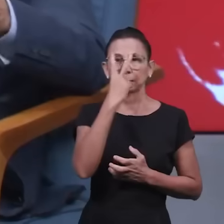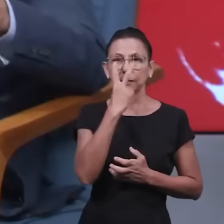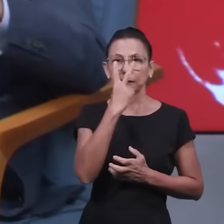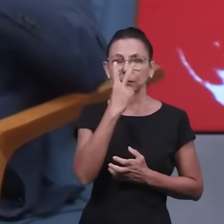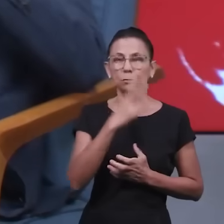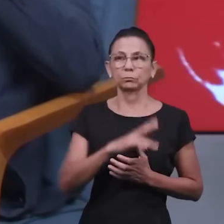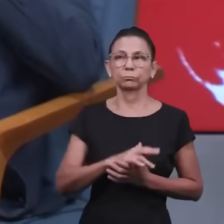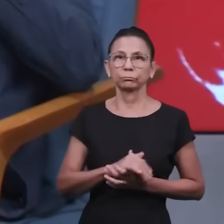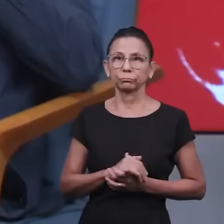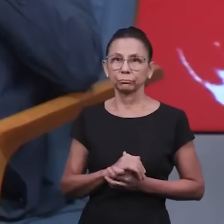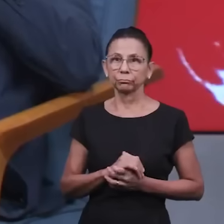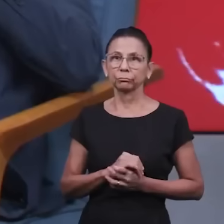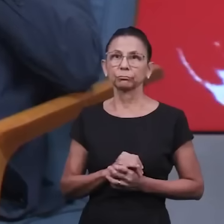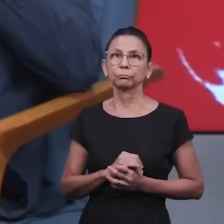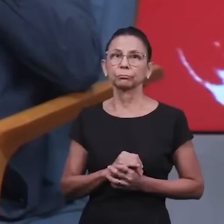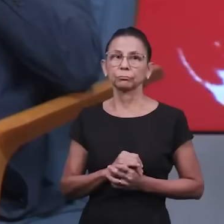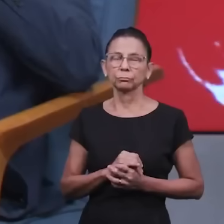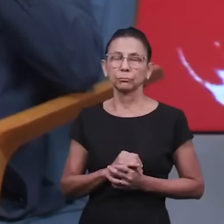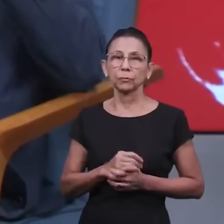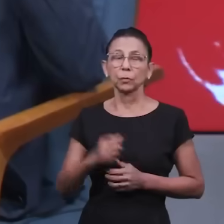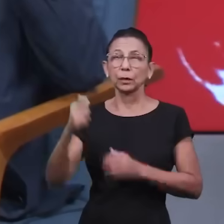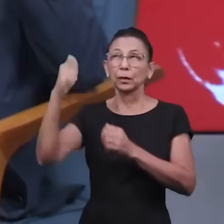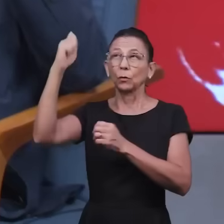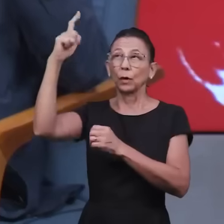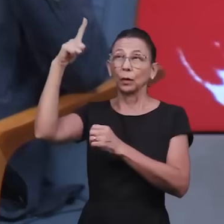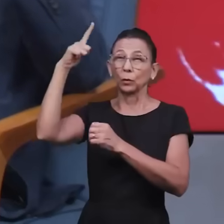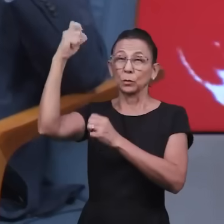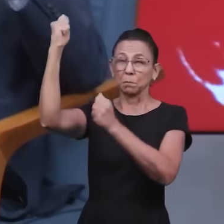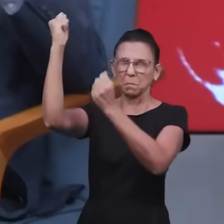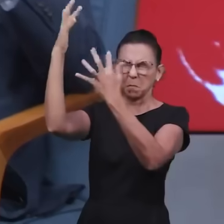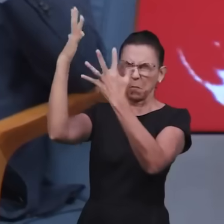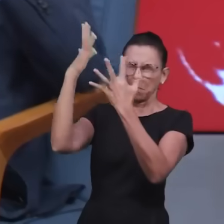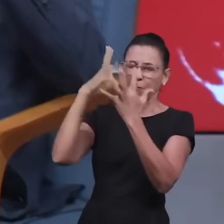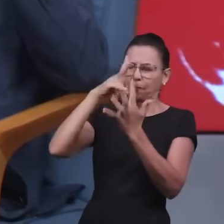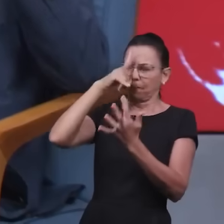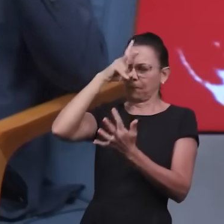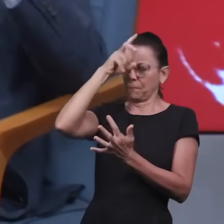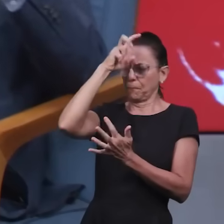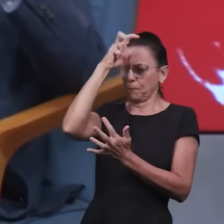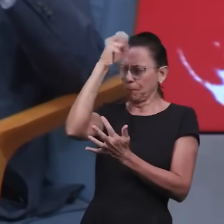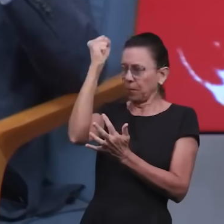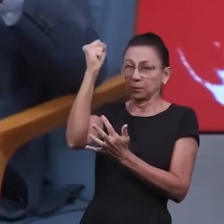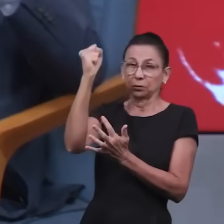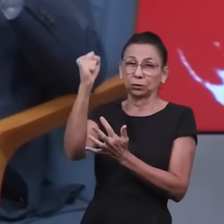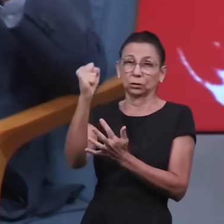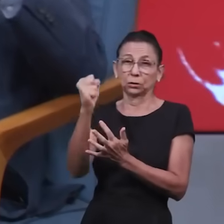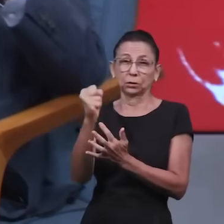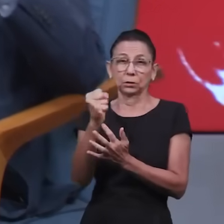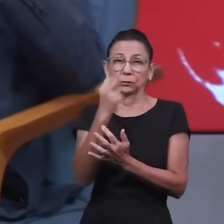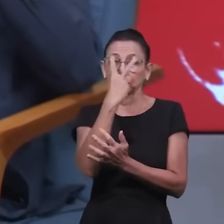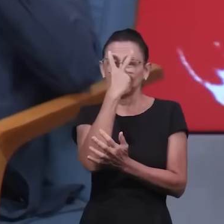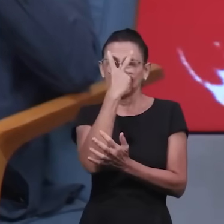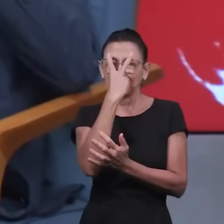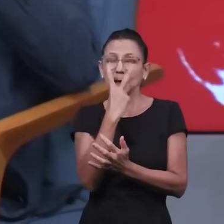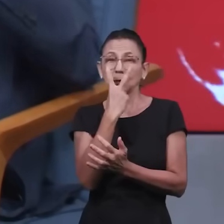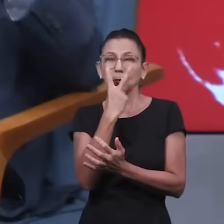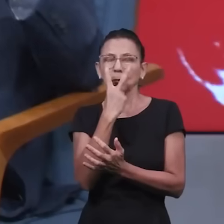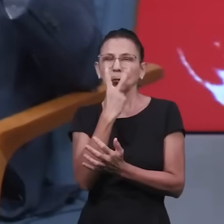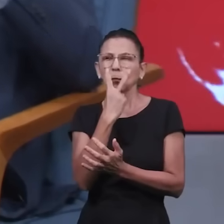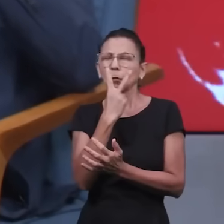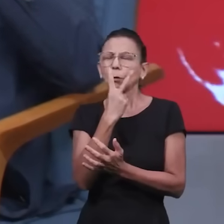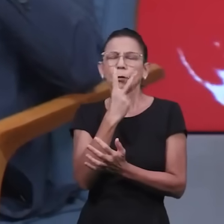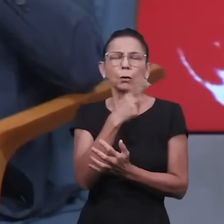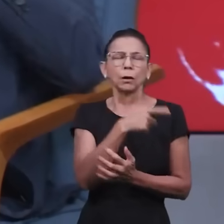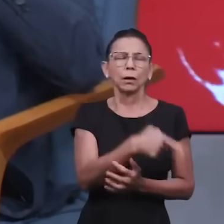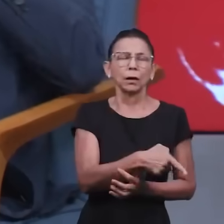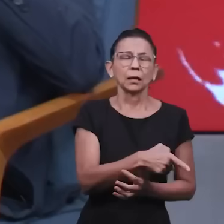Ficou cego, ali a luz forte, ele ficou cego, caiu e ouviu a voz: Saulo, Saulo, por que me persegue? Ele